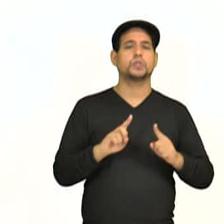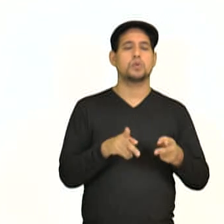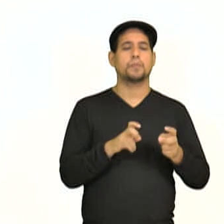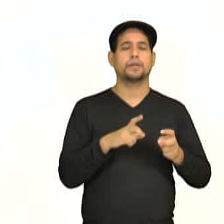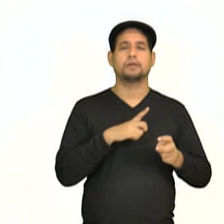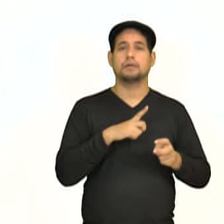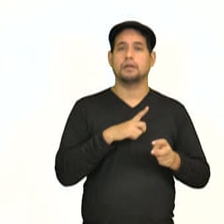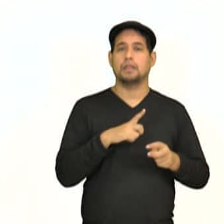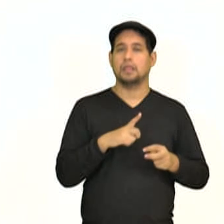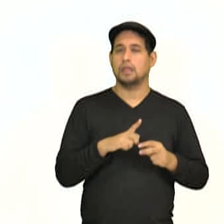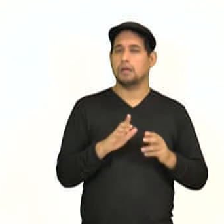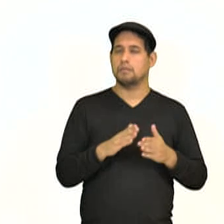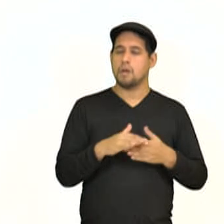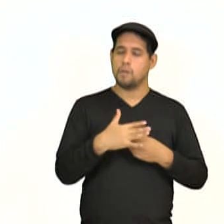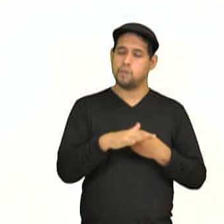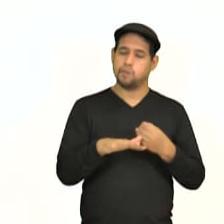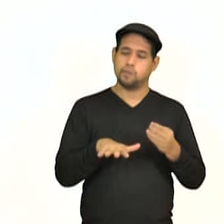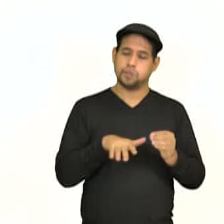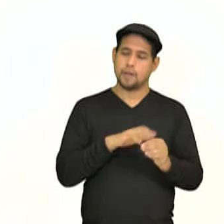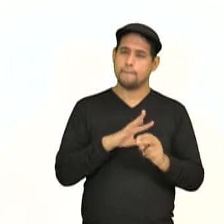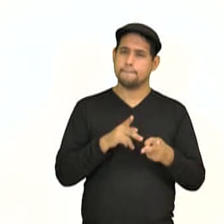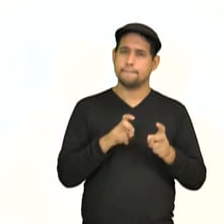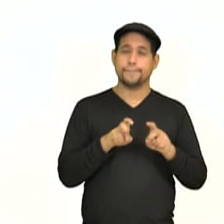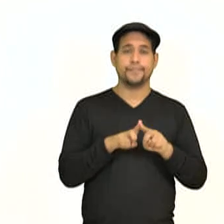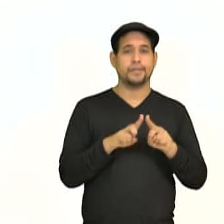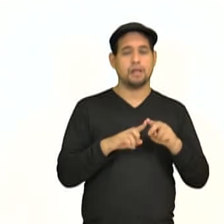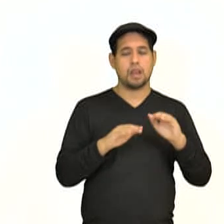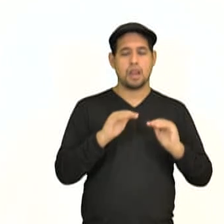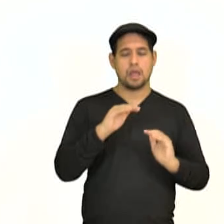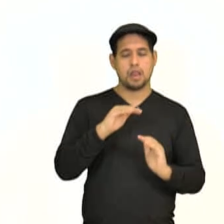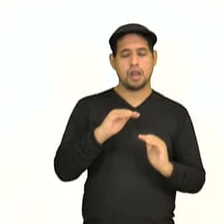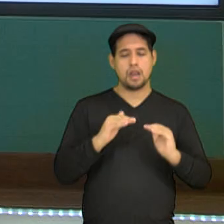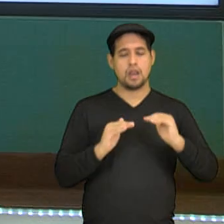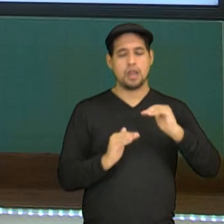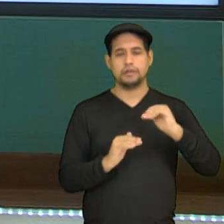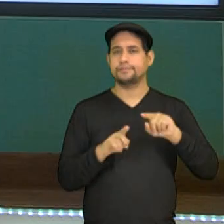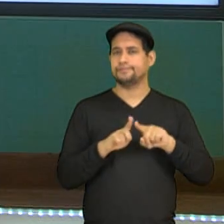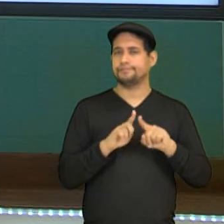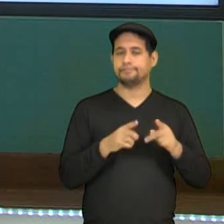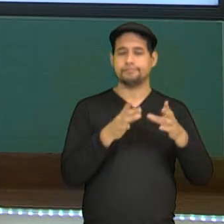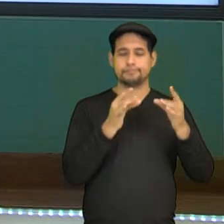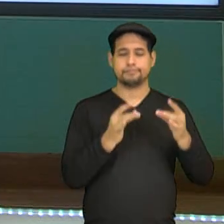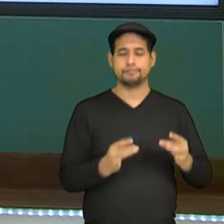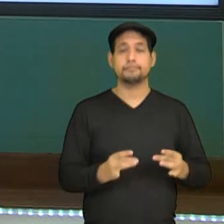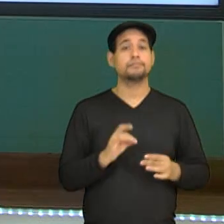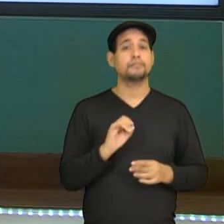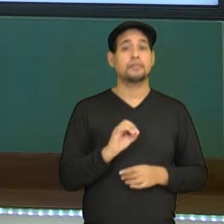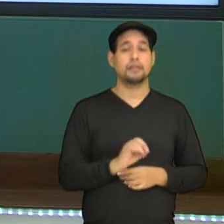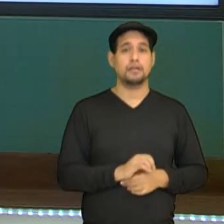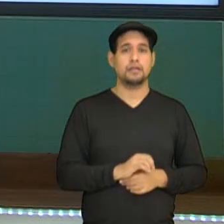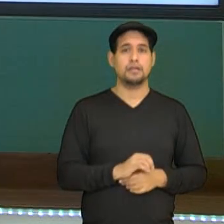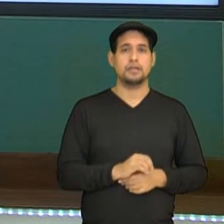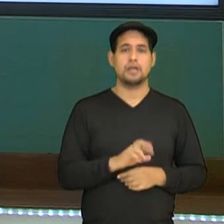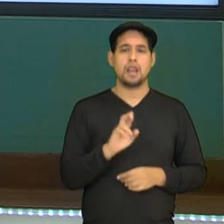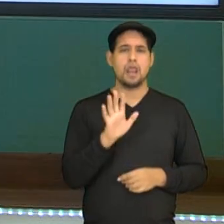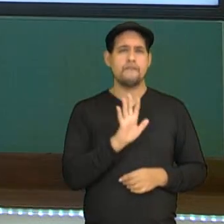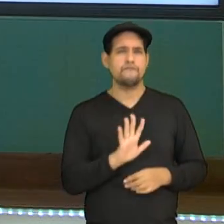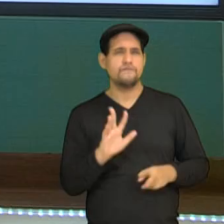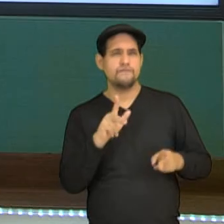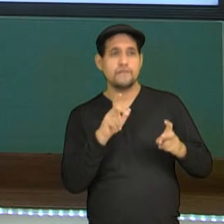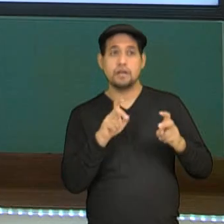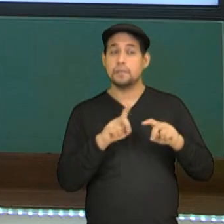temos depressões marginais, identificando esses degraus, digamos assim, do aspecto de relevo visível